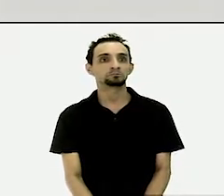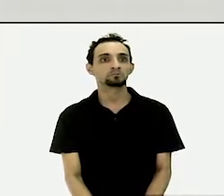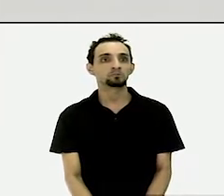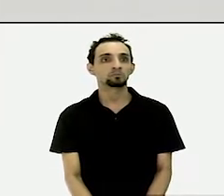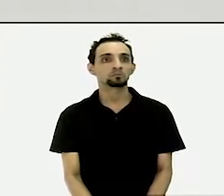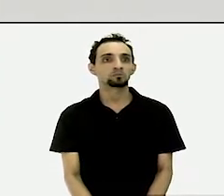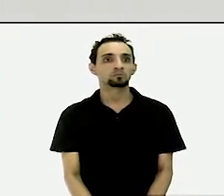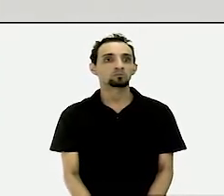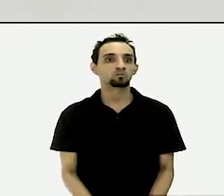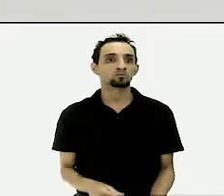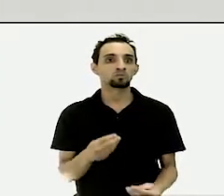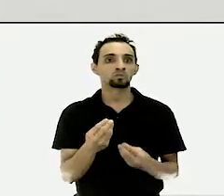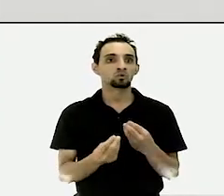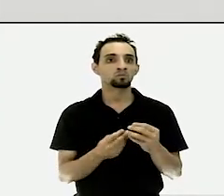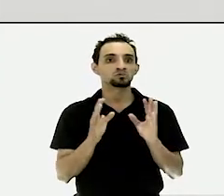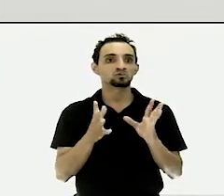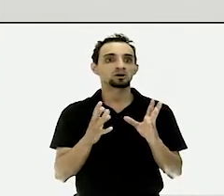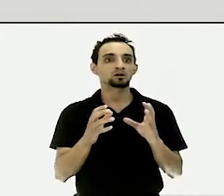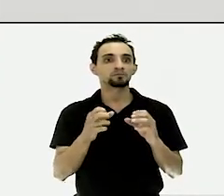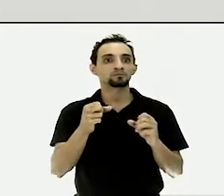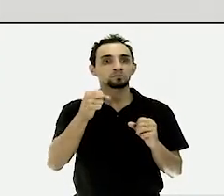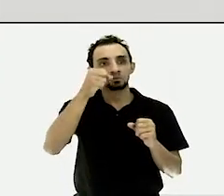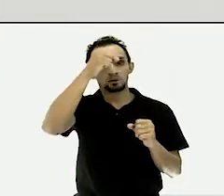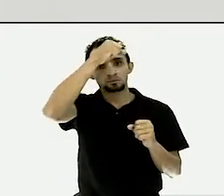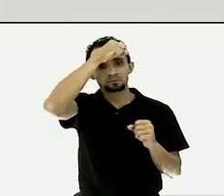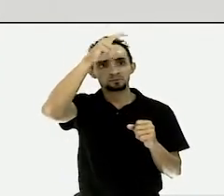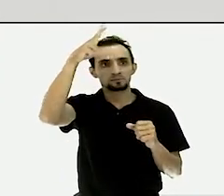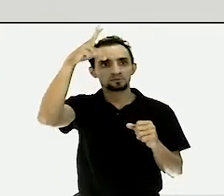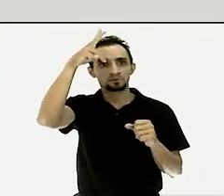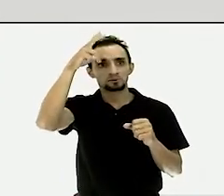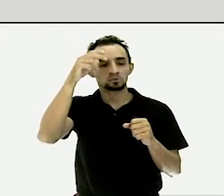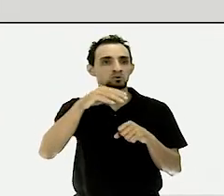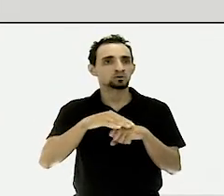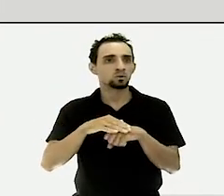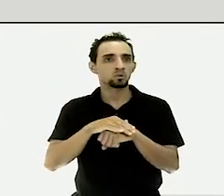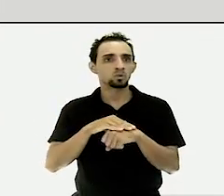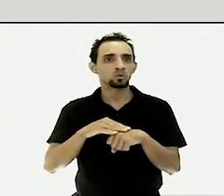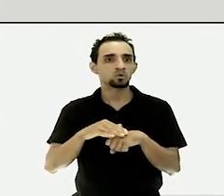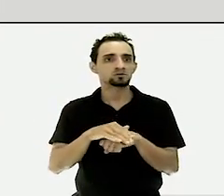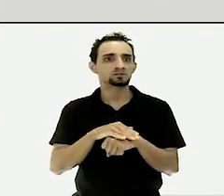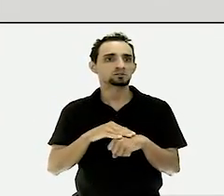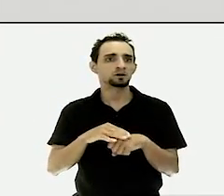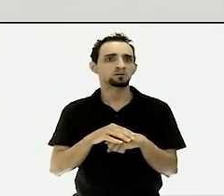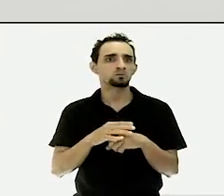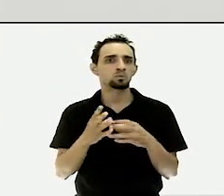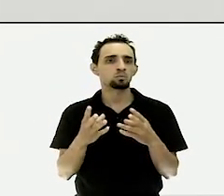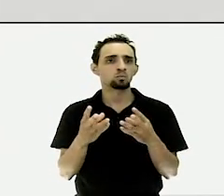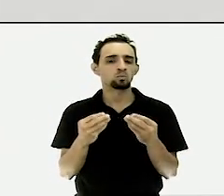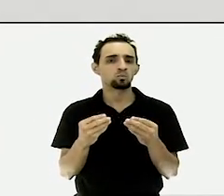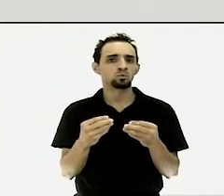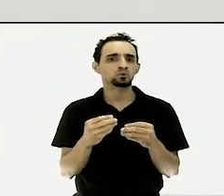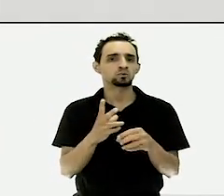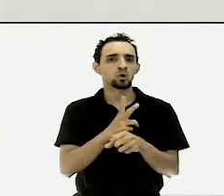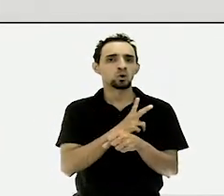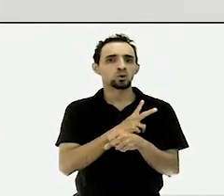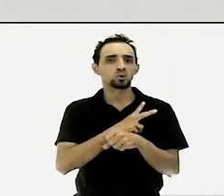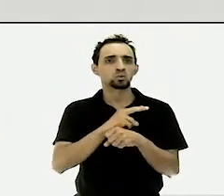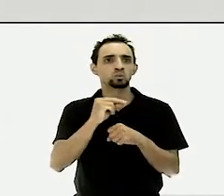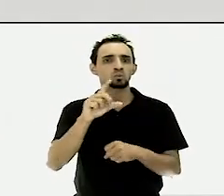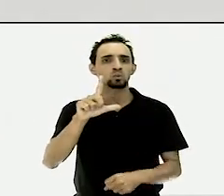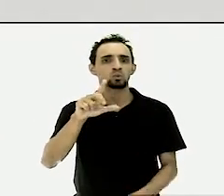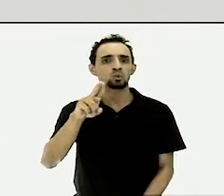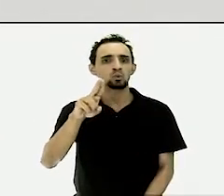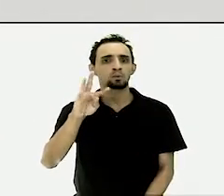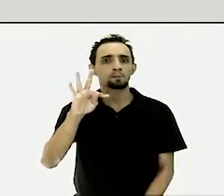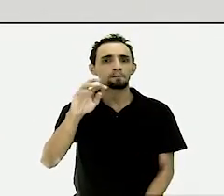tão sério. E Deus foi tão pronto, porque foi segundos, e os segundos realmente levam uma vida. Então, assim,